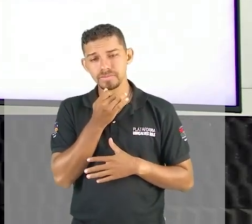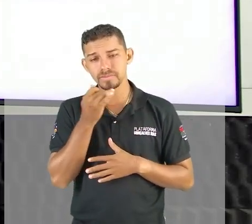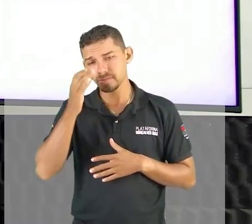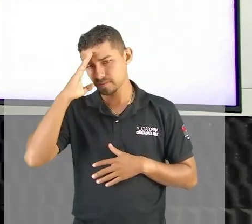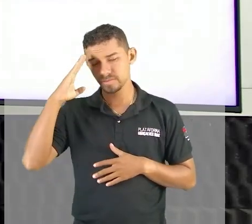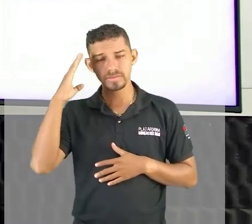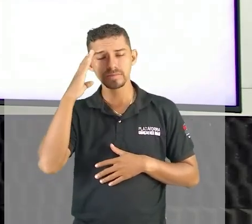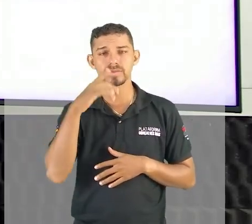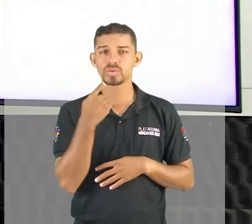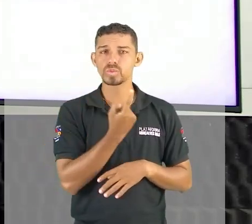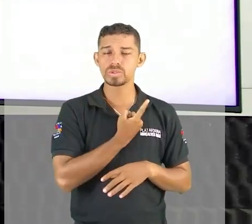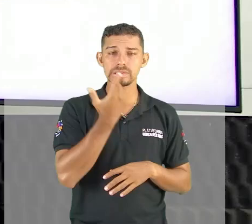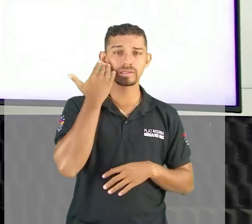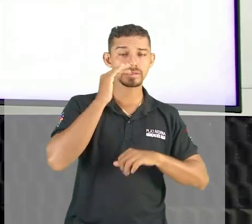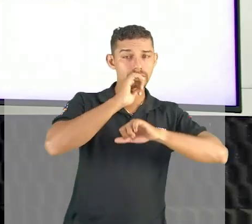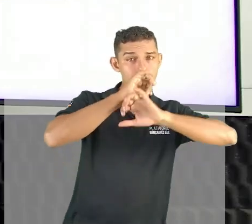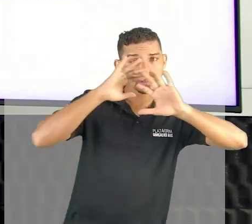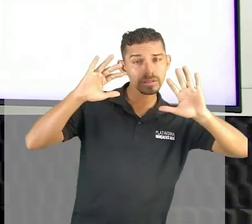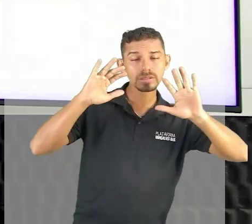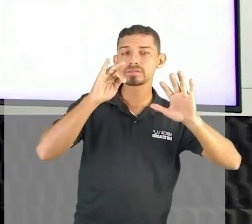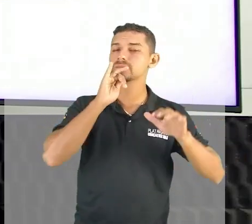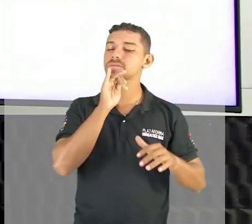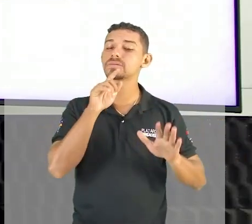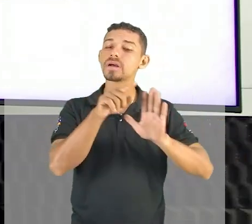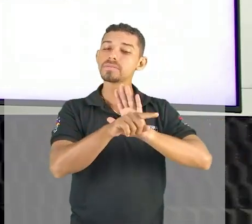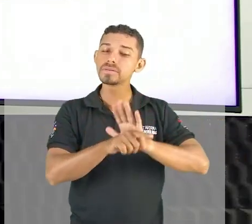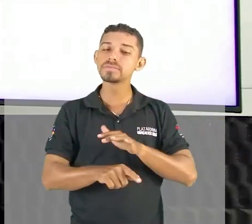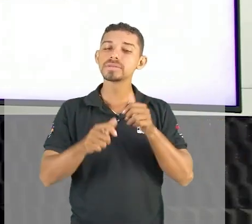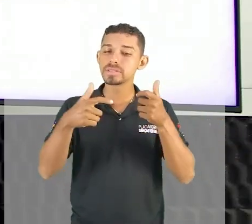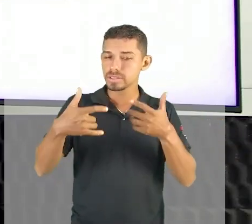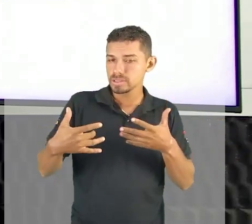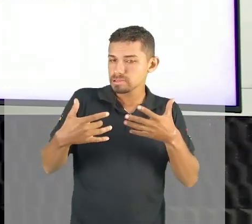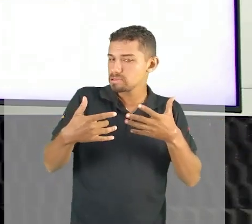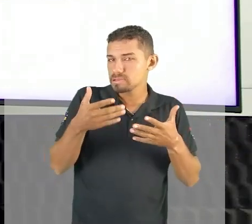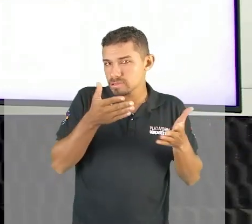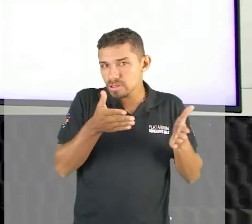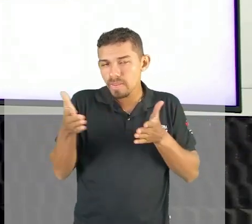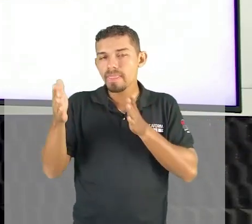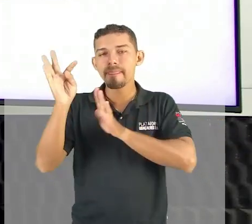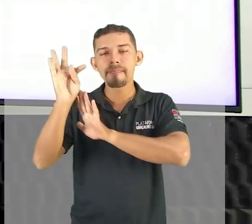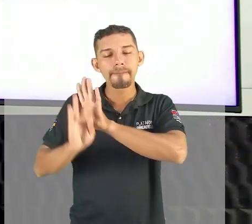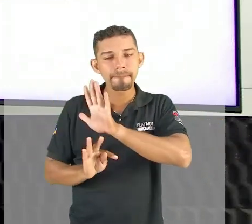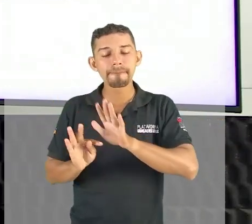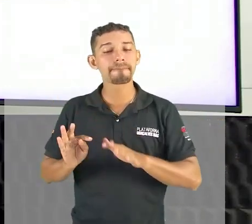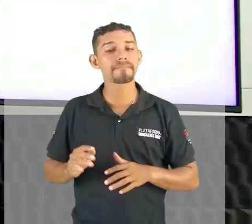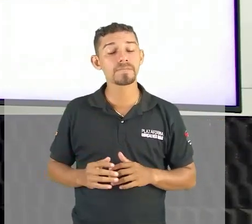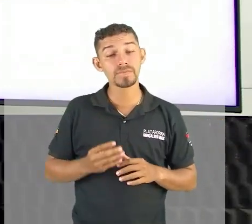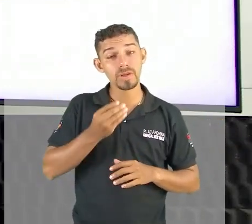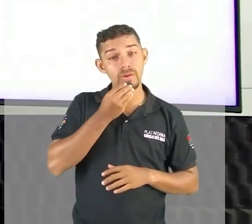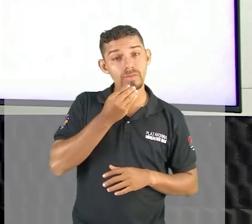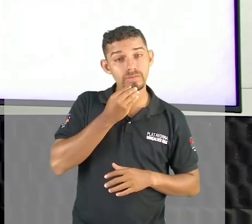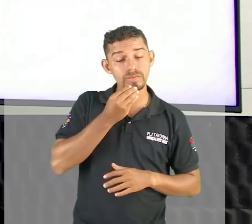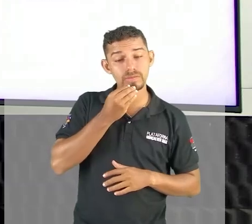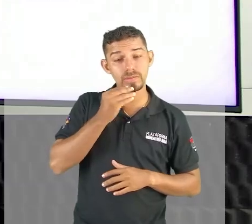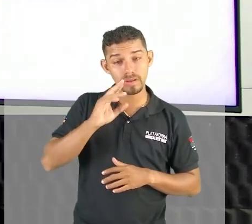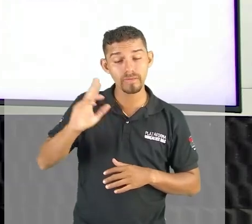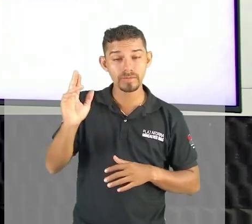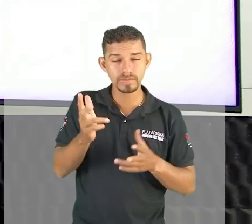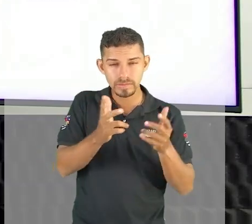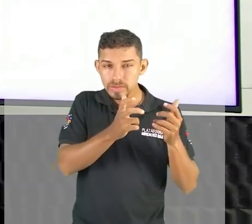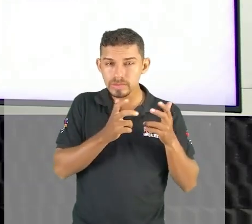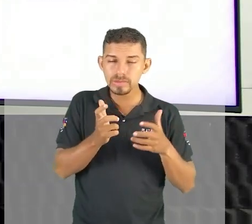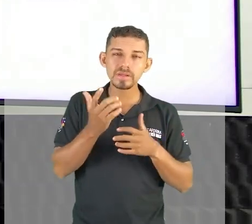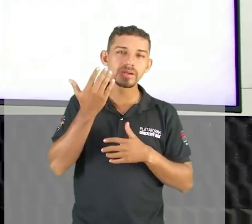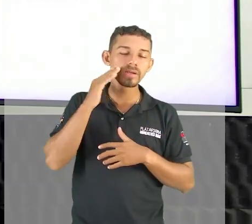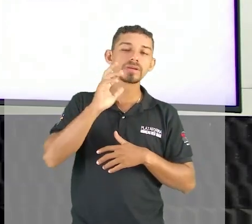principal o nosso entendimento o entendimento da questão tem que partir do texto obviamente quando a gente faz interpretação de texto A gente tem as nossas